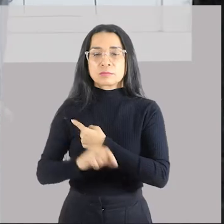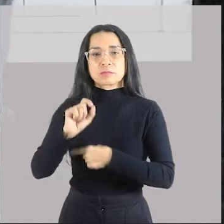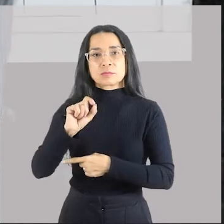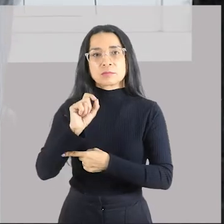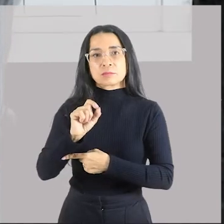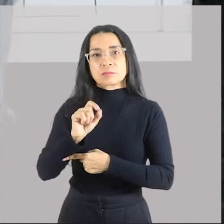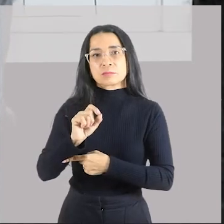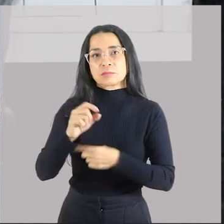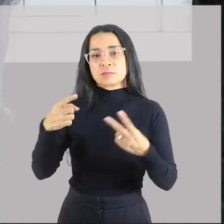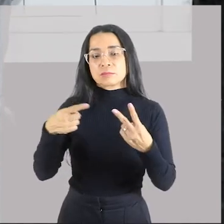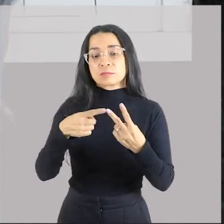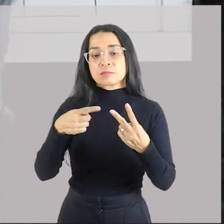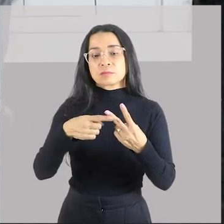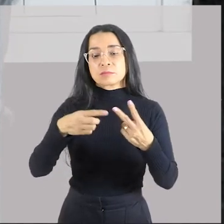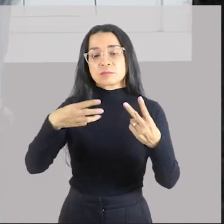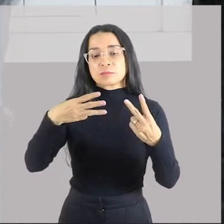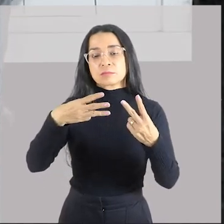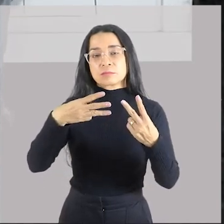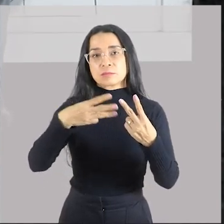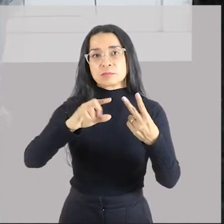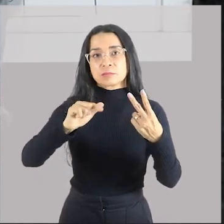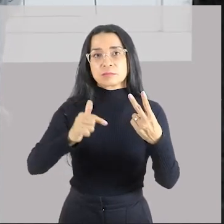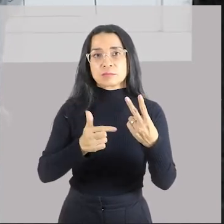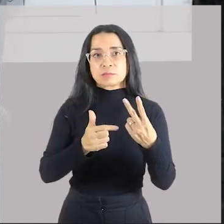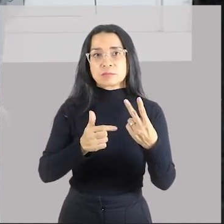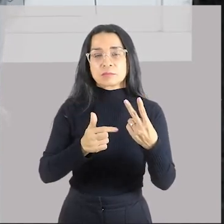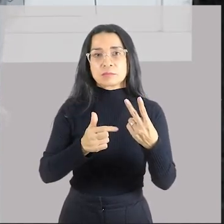aqui raiz de 3 sobre 2,